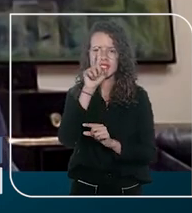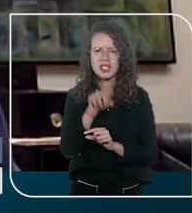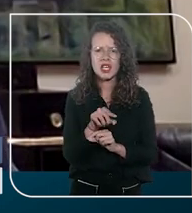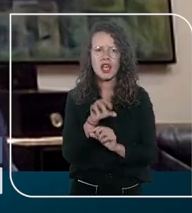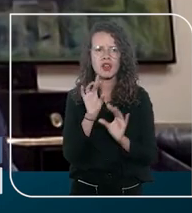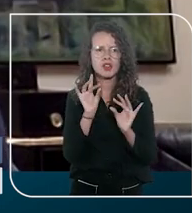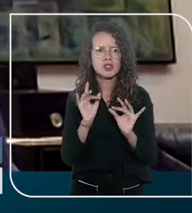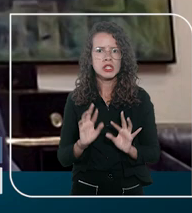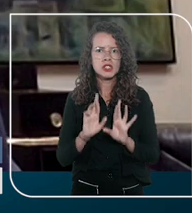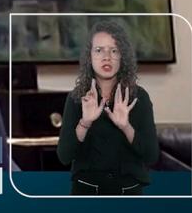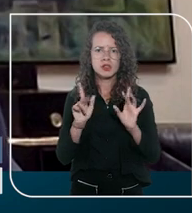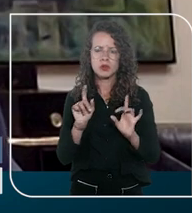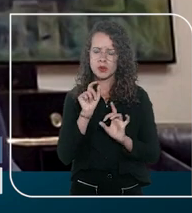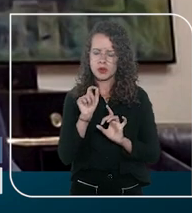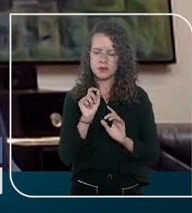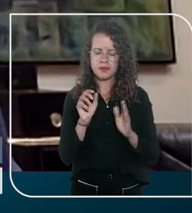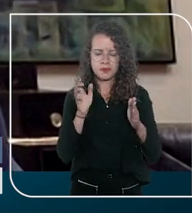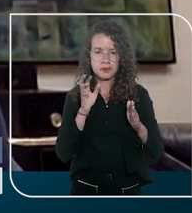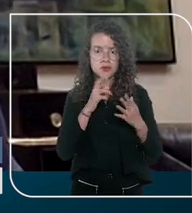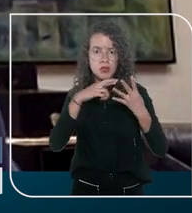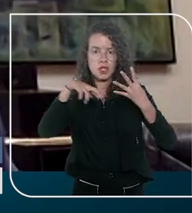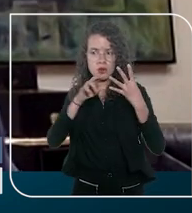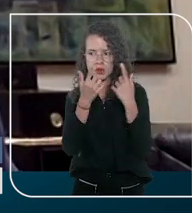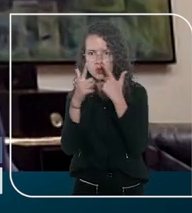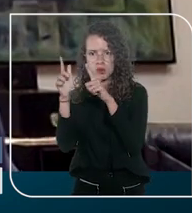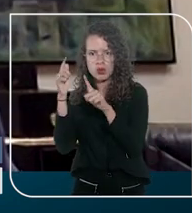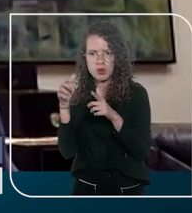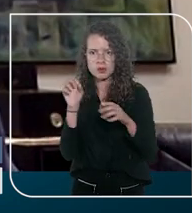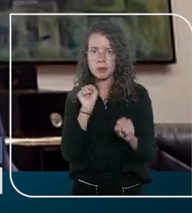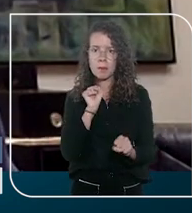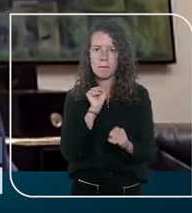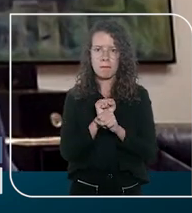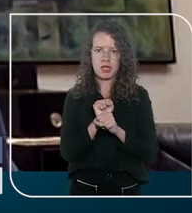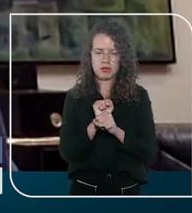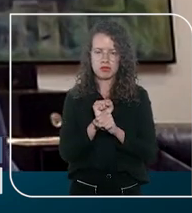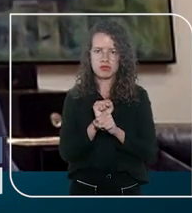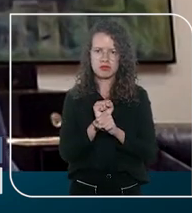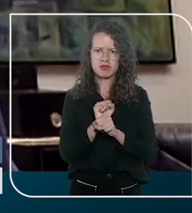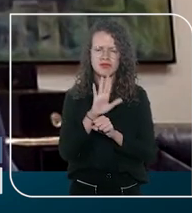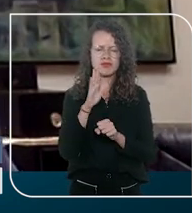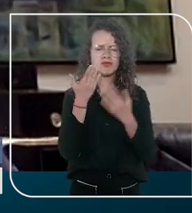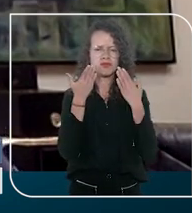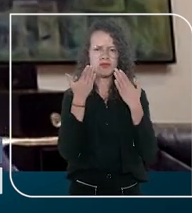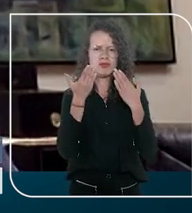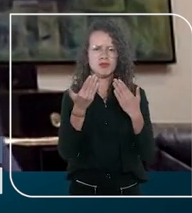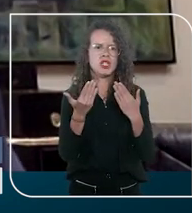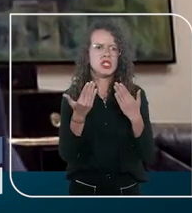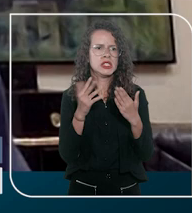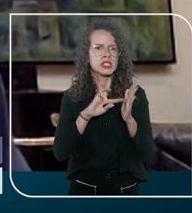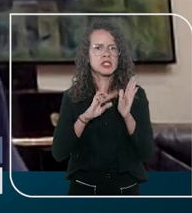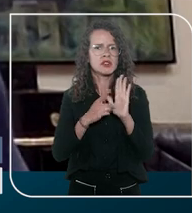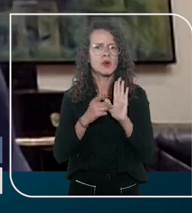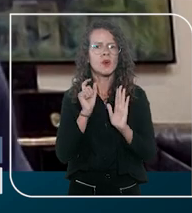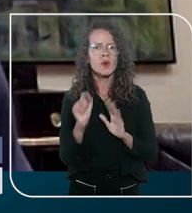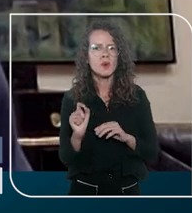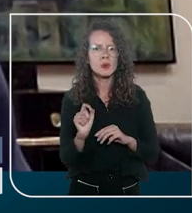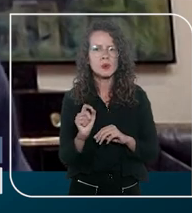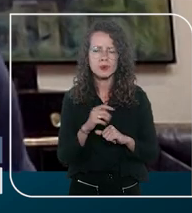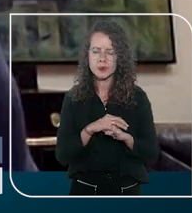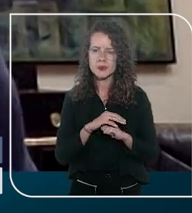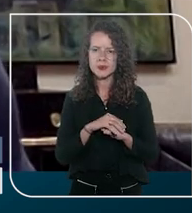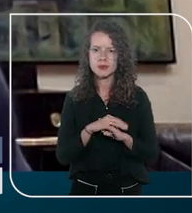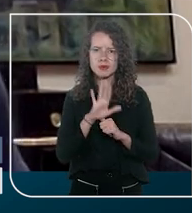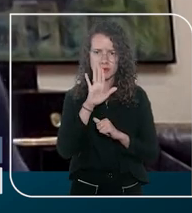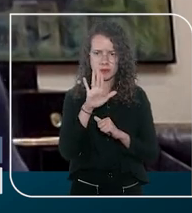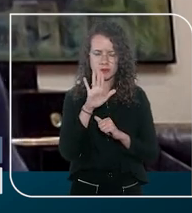da interposição dos demais recursos. O que representa isso? Começando pelo sim